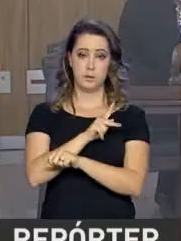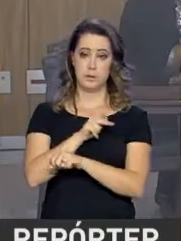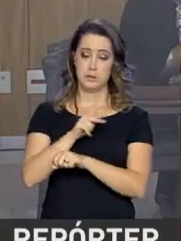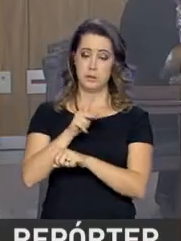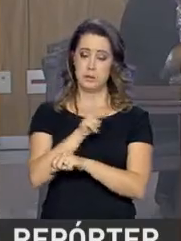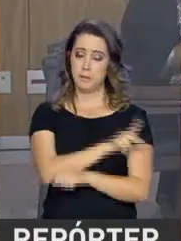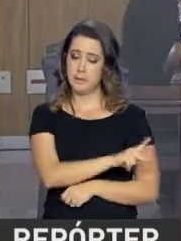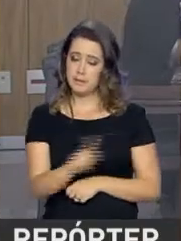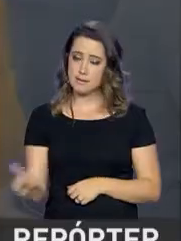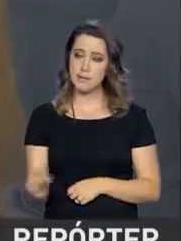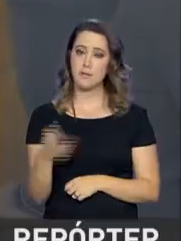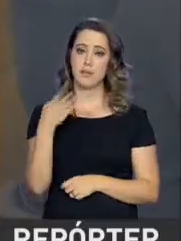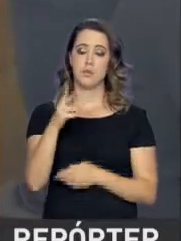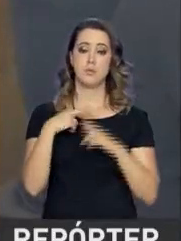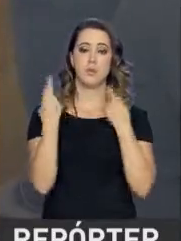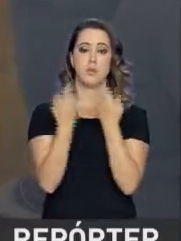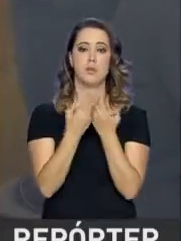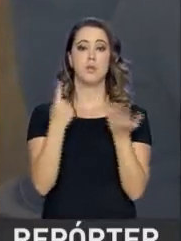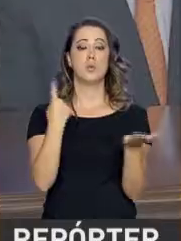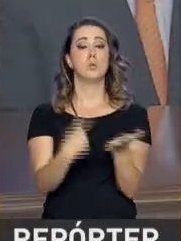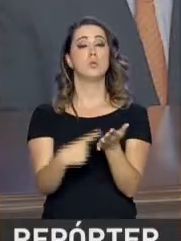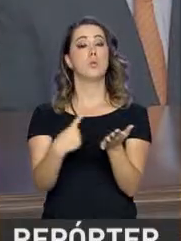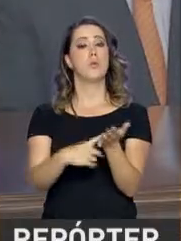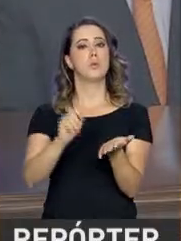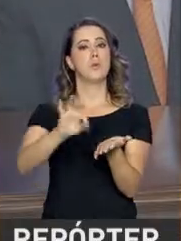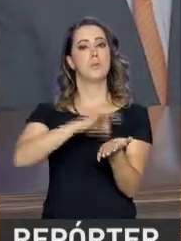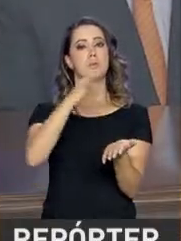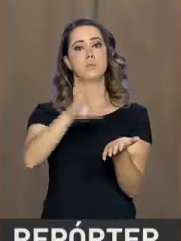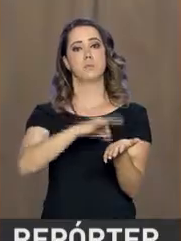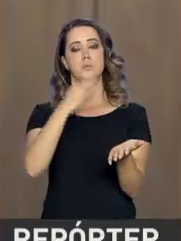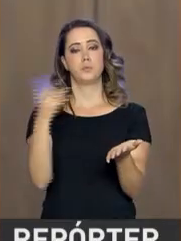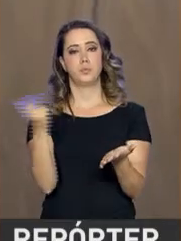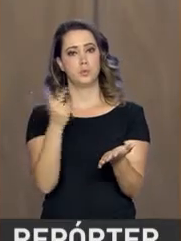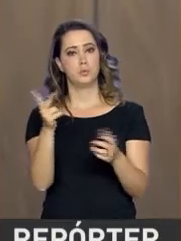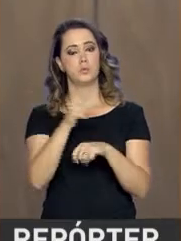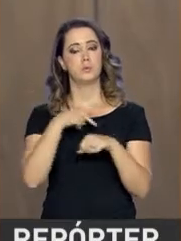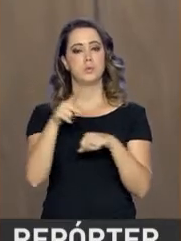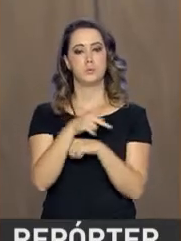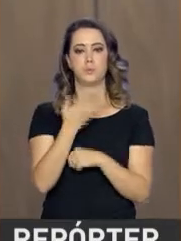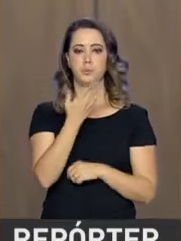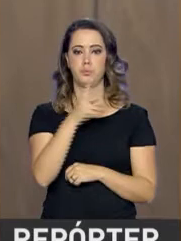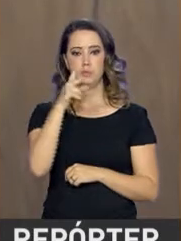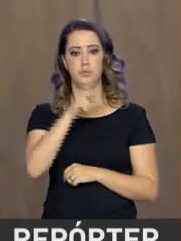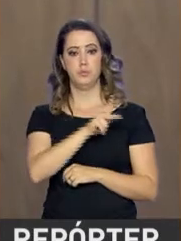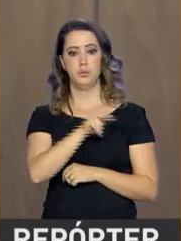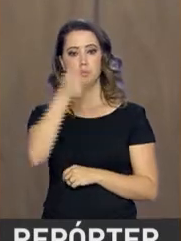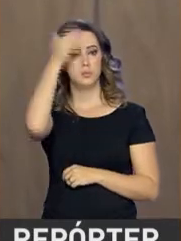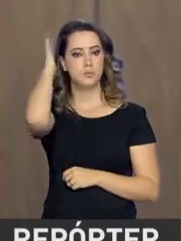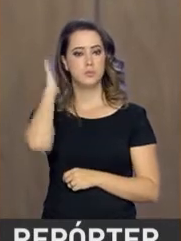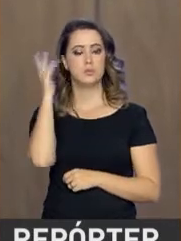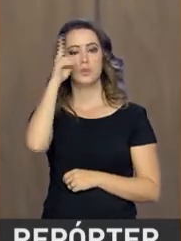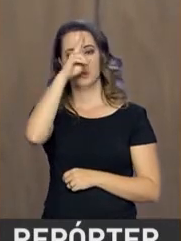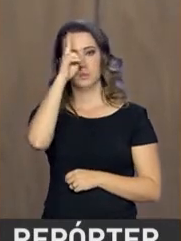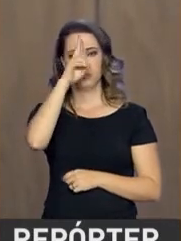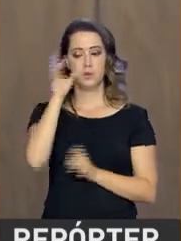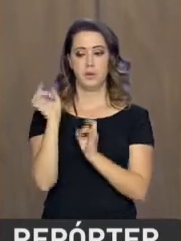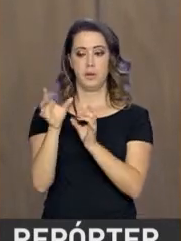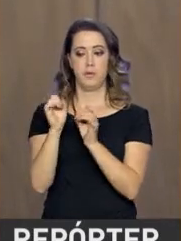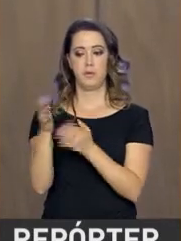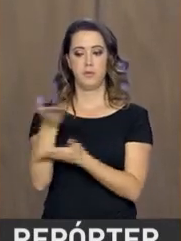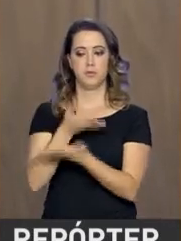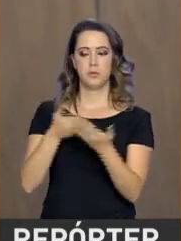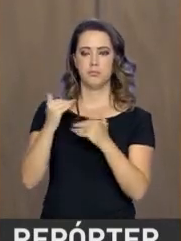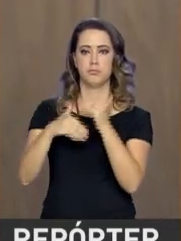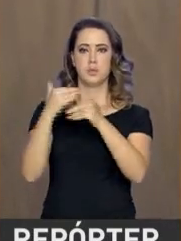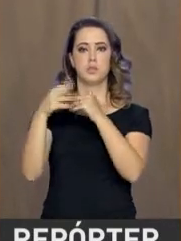participaram de uma reunião e assinarão atos bilaterais temer lembrou que o comércio entre os dois países cresceu 30 por cento